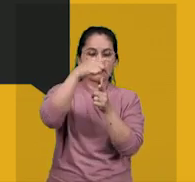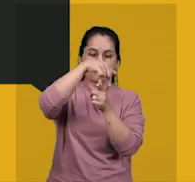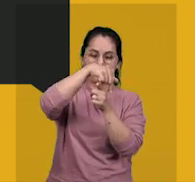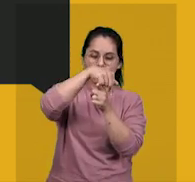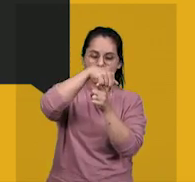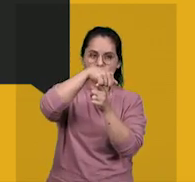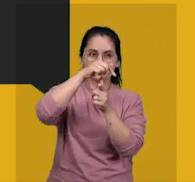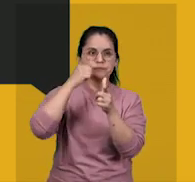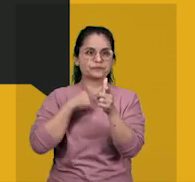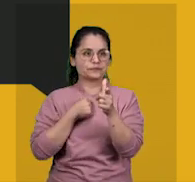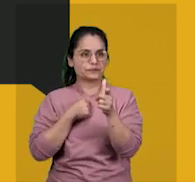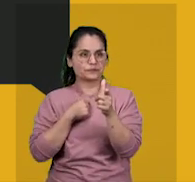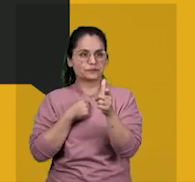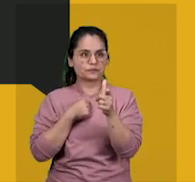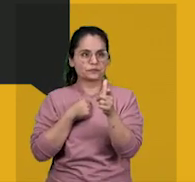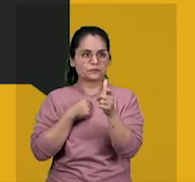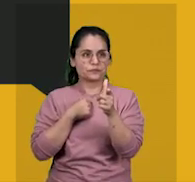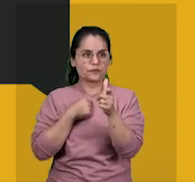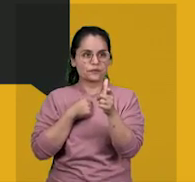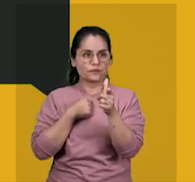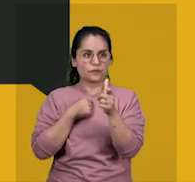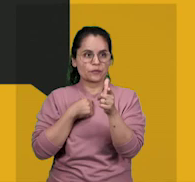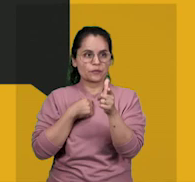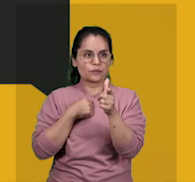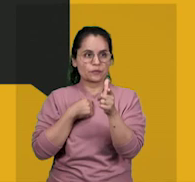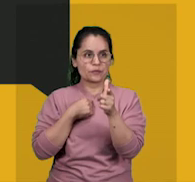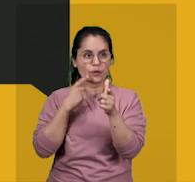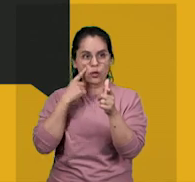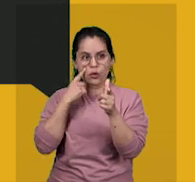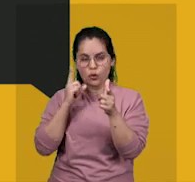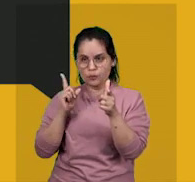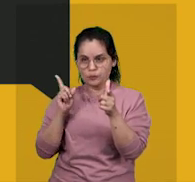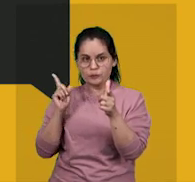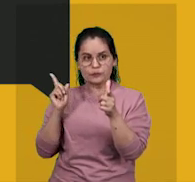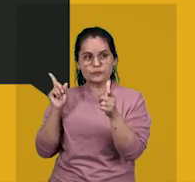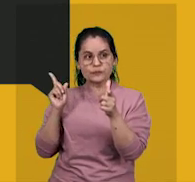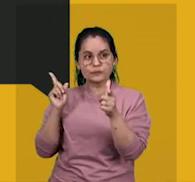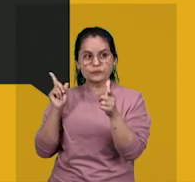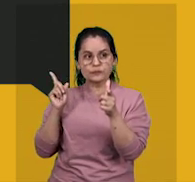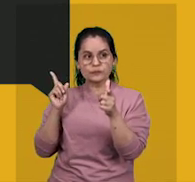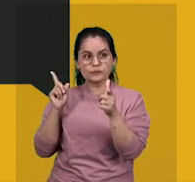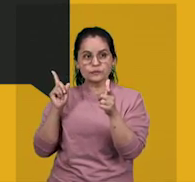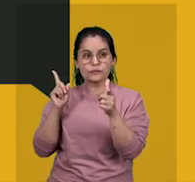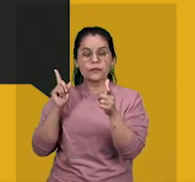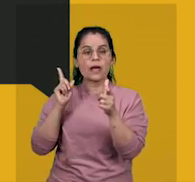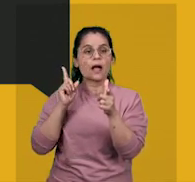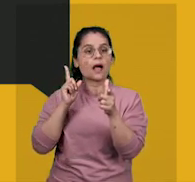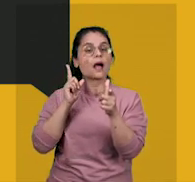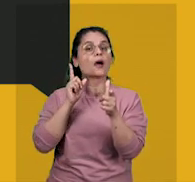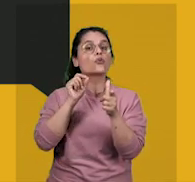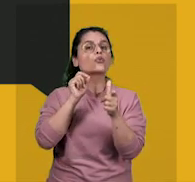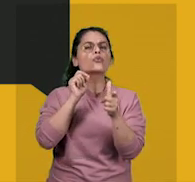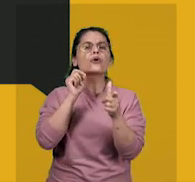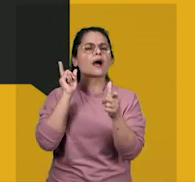aqui. Isso aqui é a próstata.